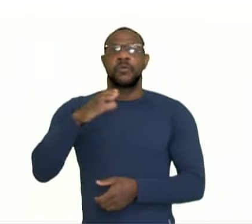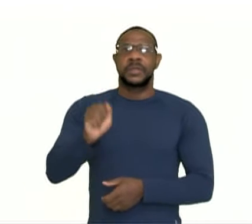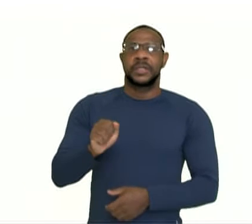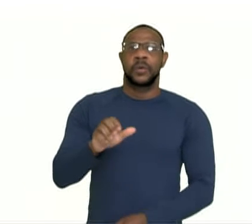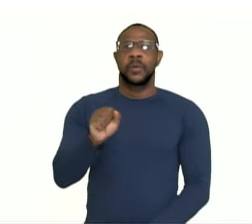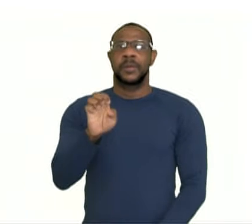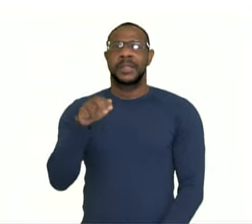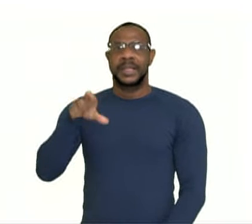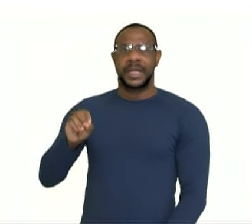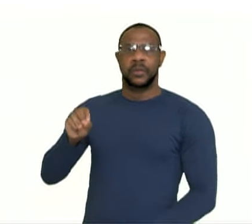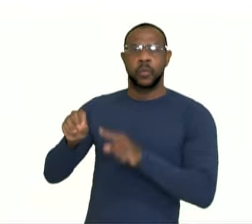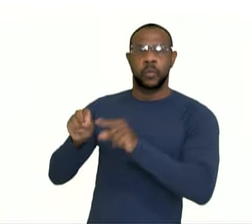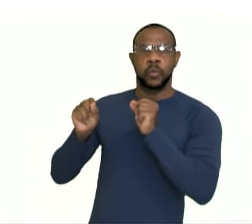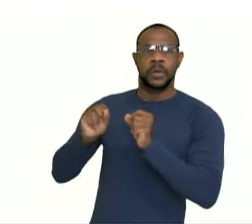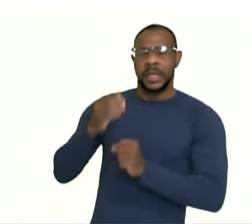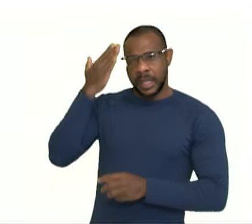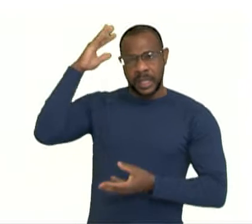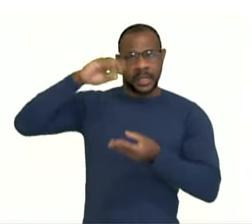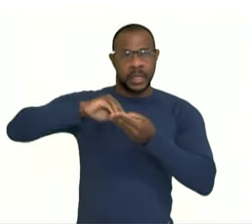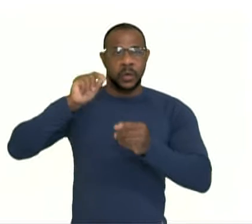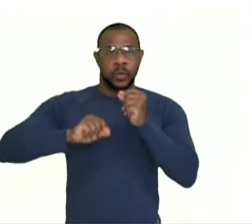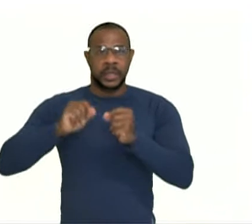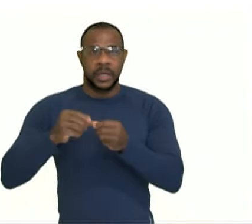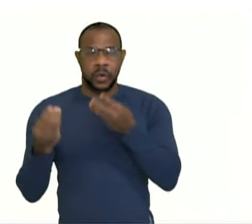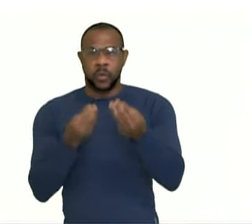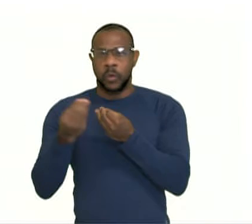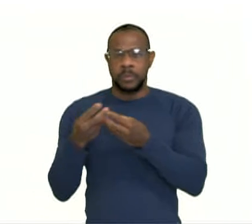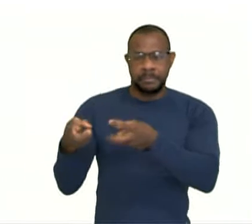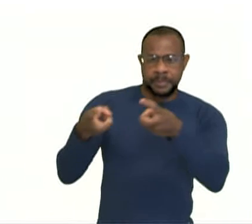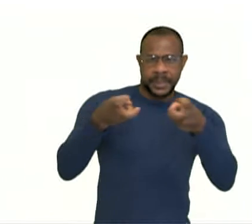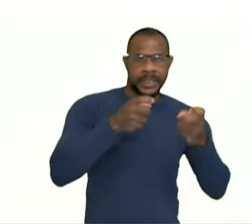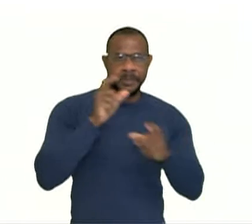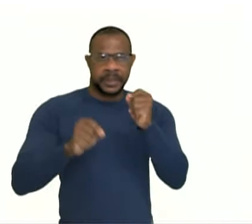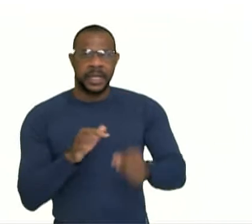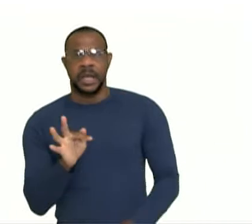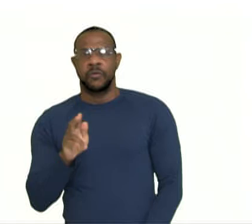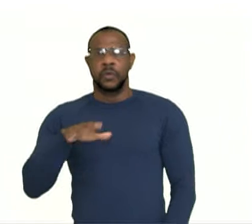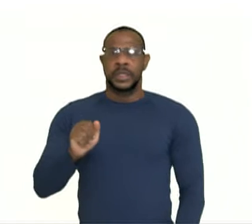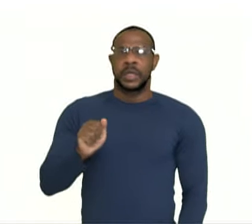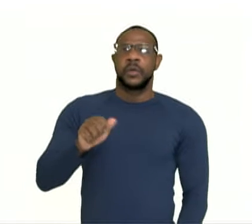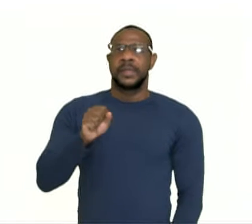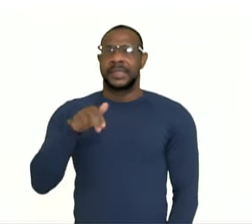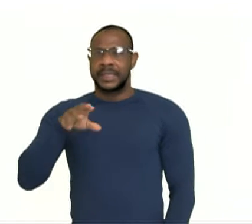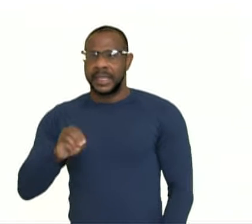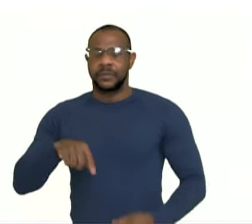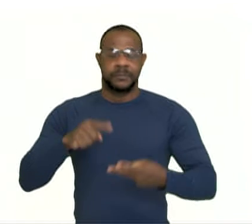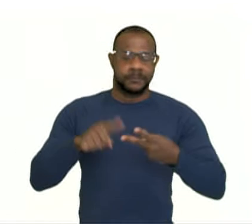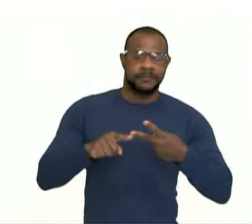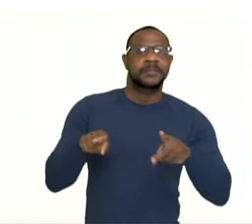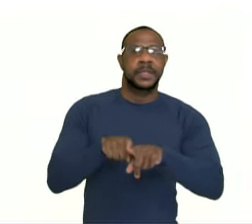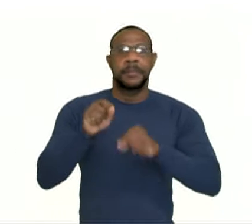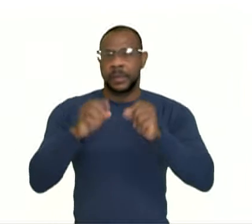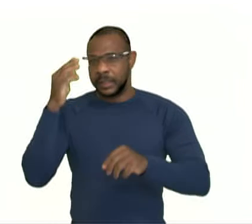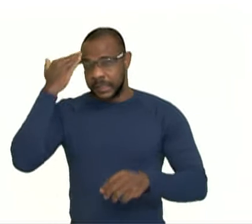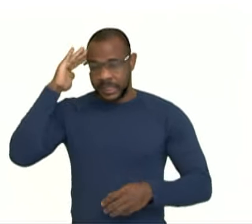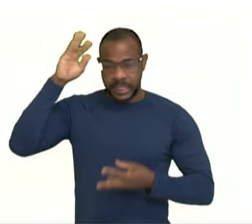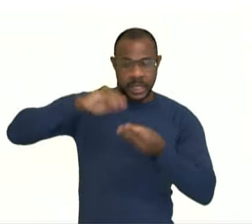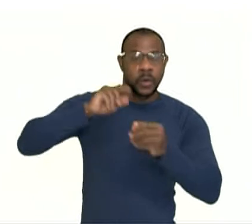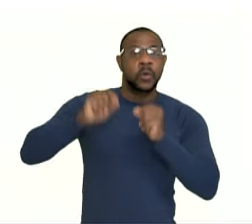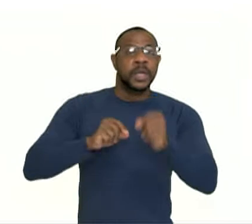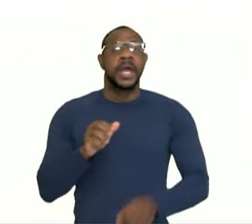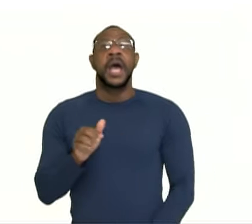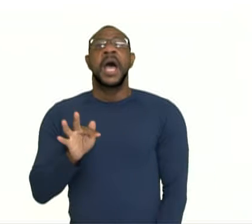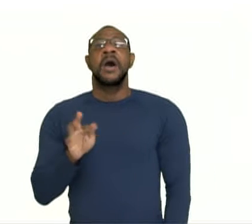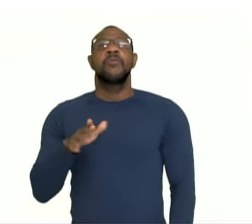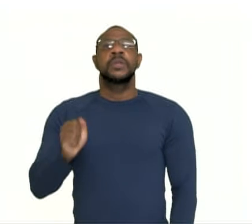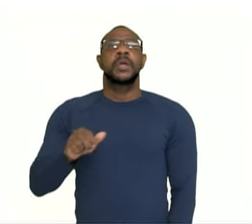Então, primeiramente, nós vamos compreender o domínio e a imagem da função seno. Nós também vamos compreender que a função